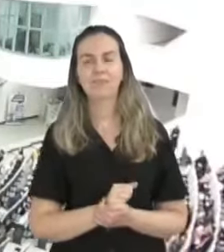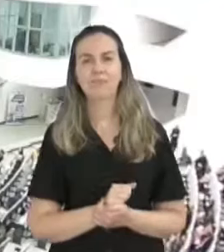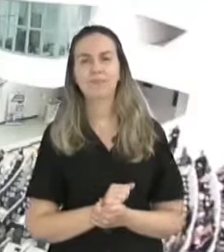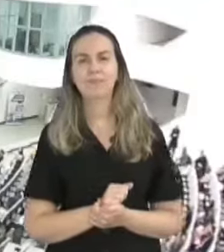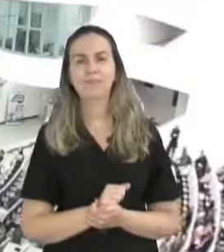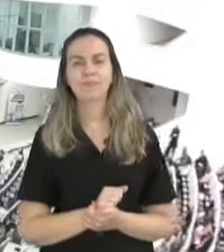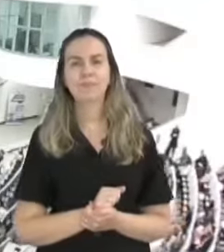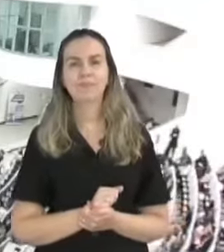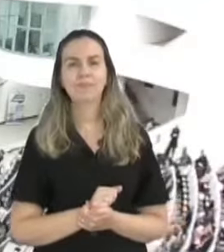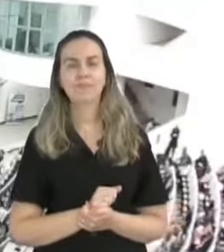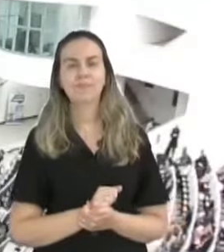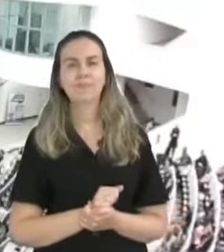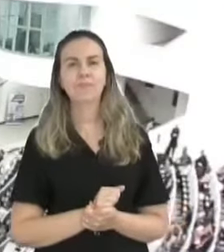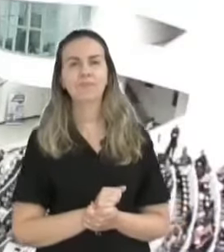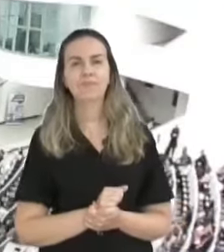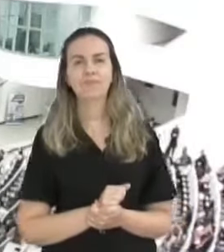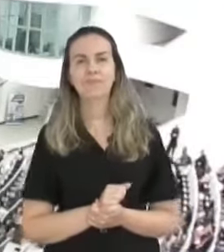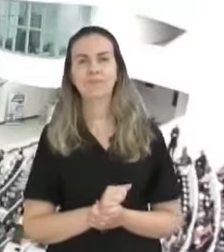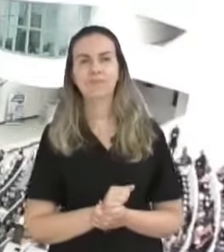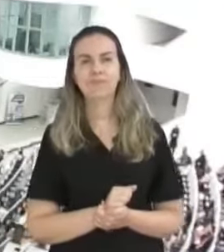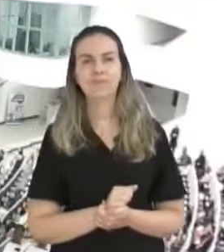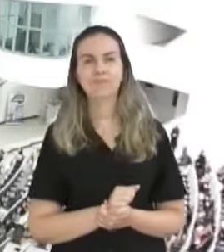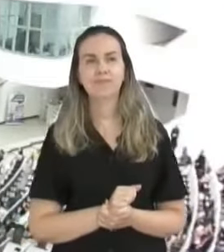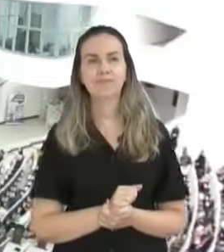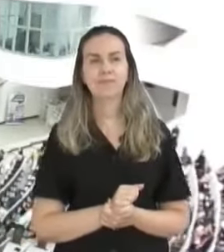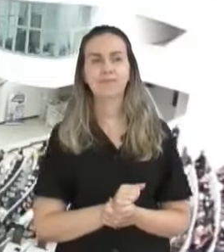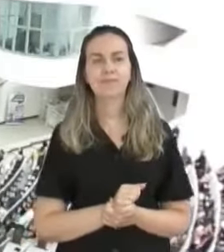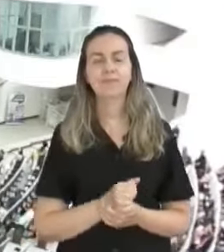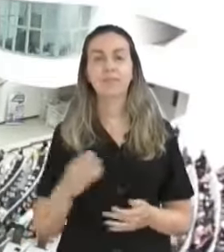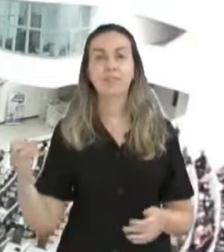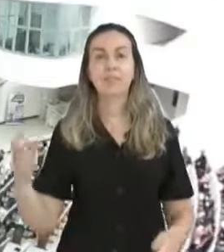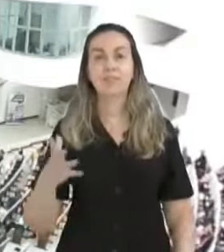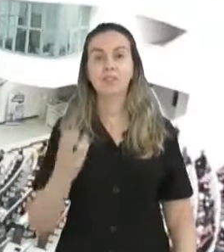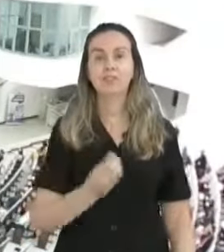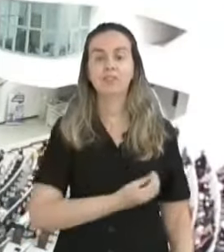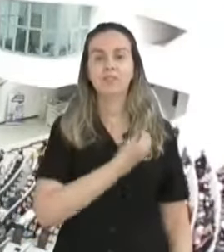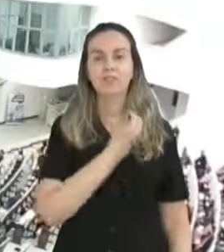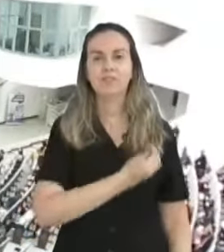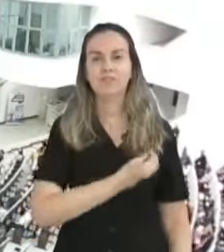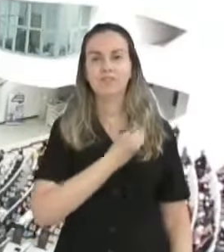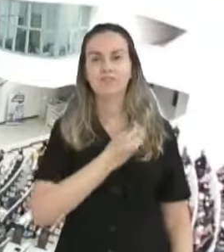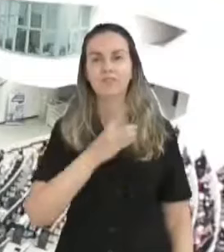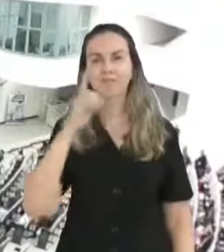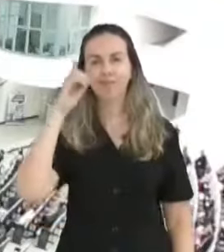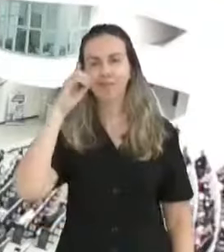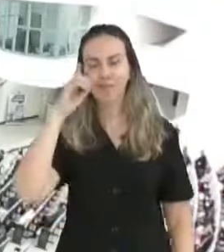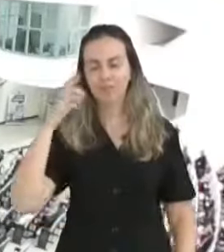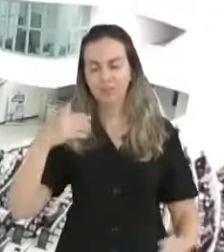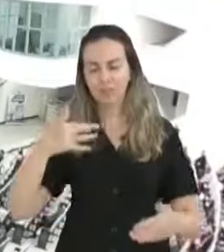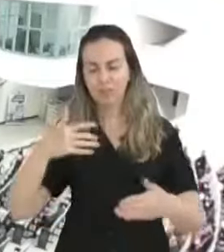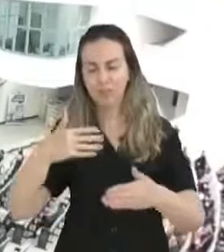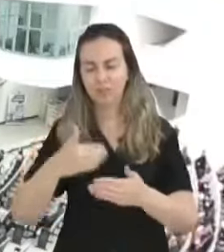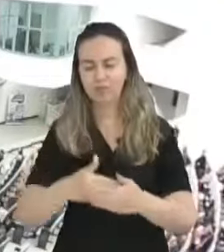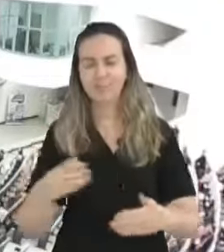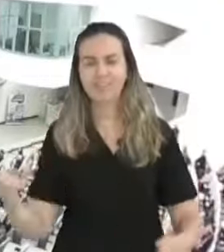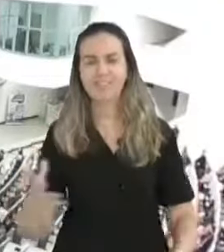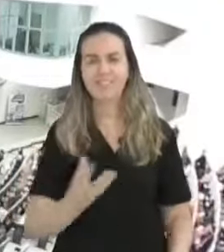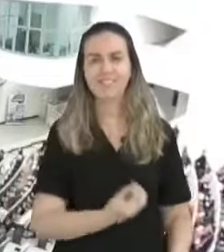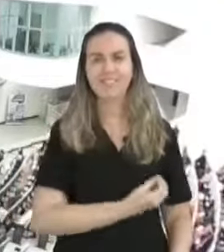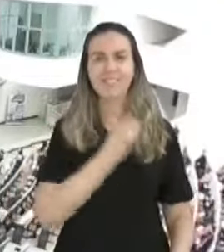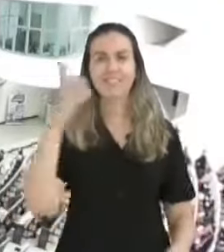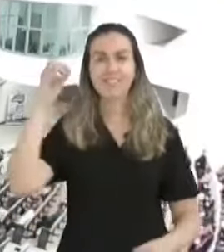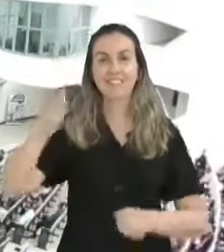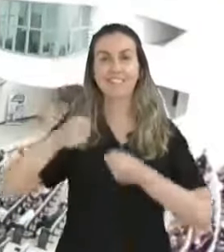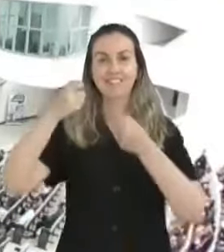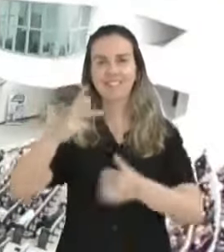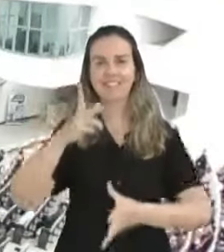Senhor, e nós nos converteremos. Renova os nossos dias como antes. Receba a força